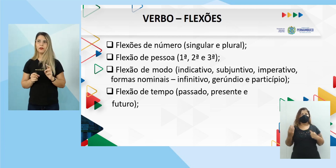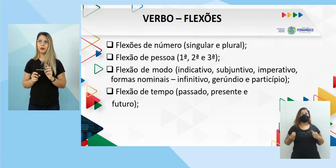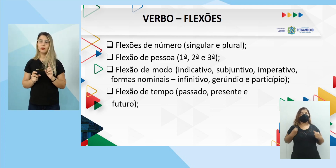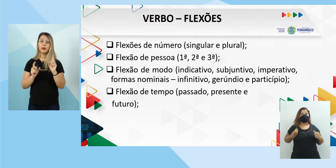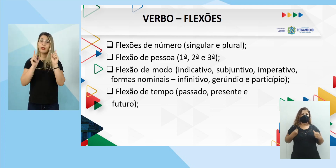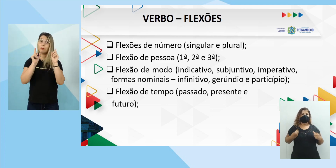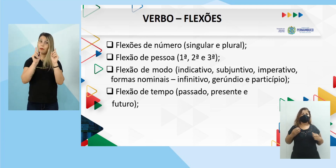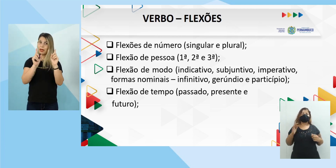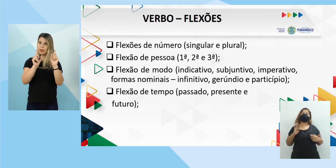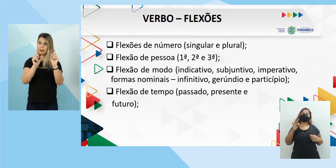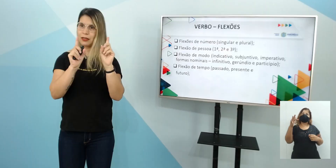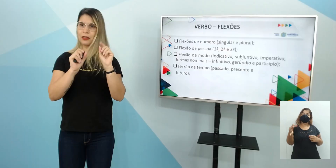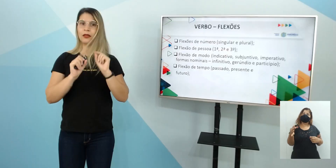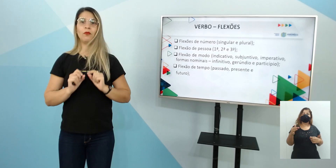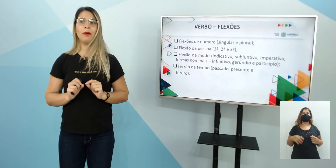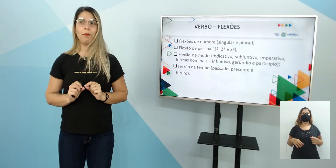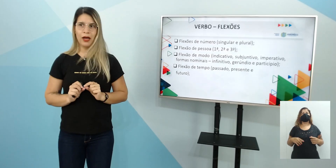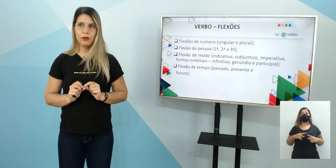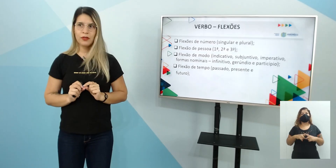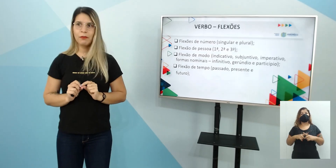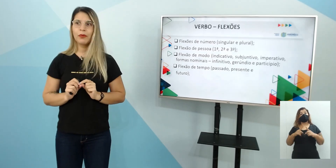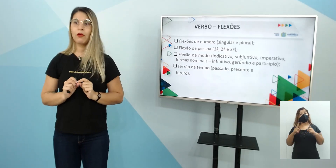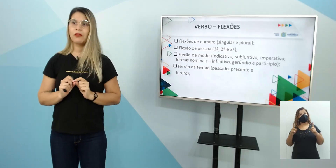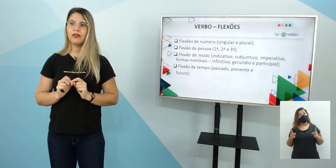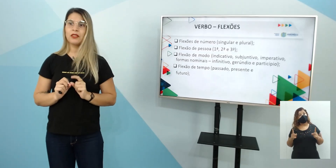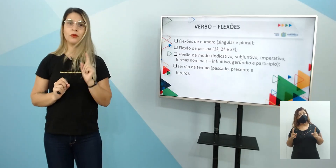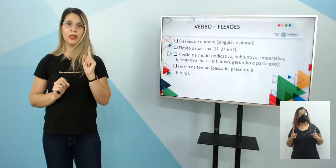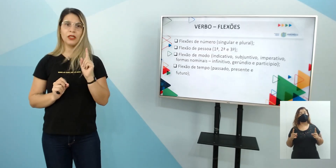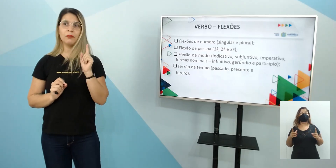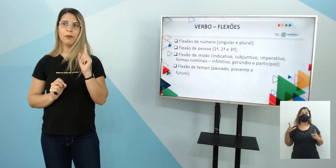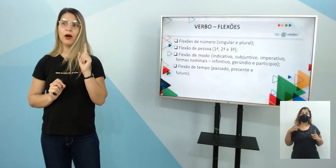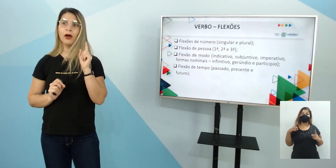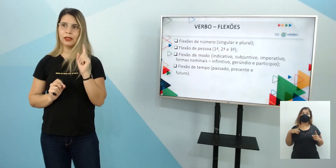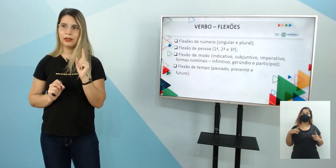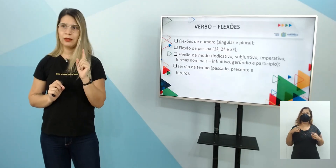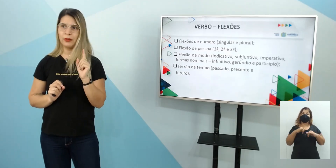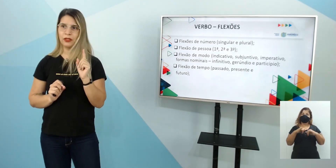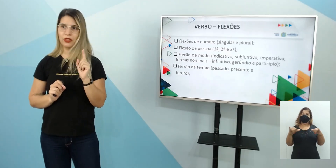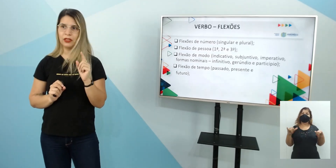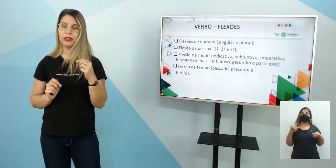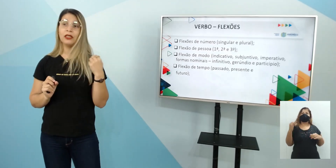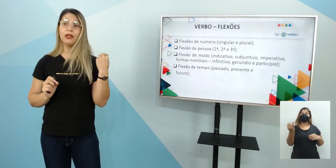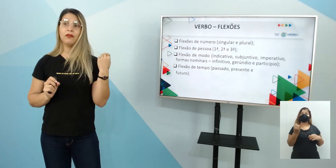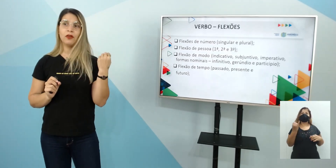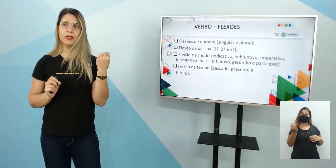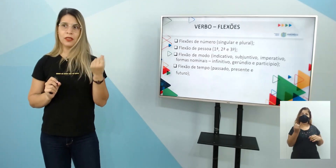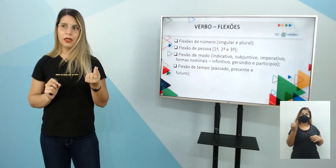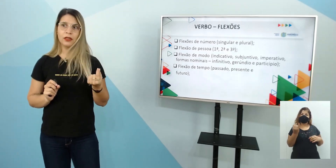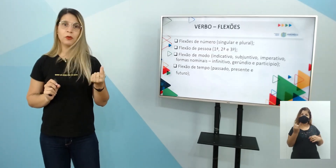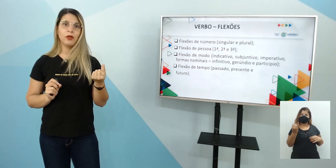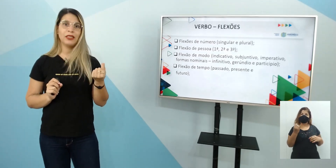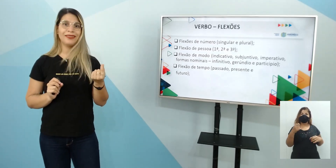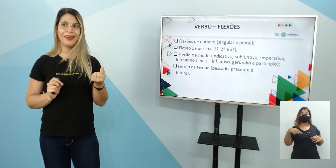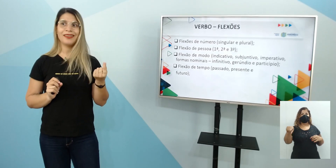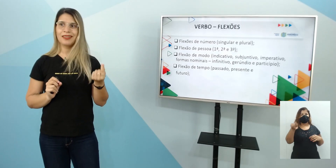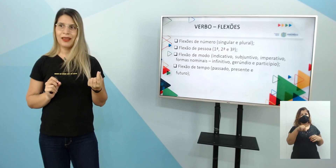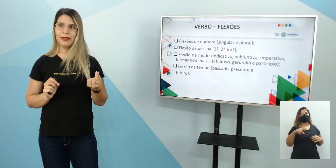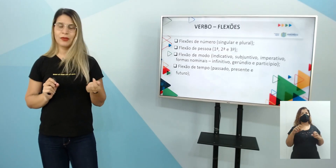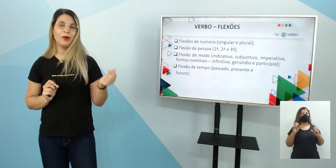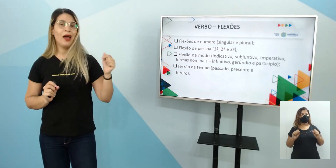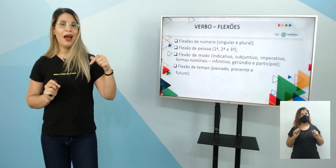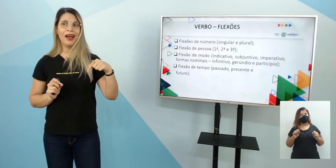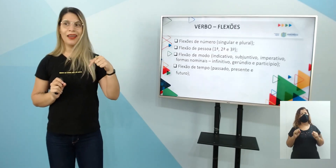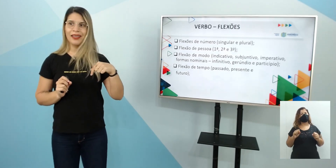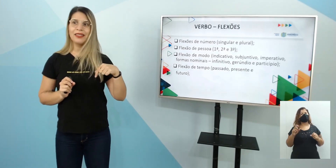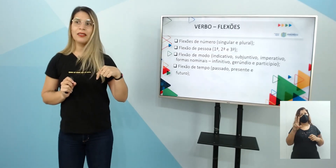e futuro. Mas, uma pausa para um aviso importante, minha gente. Vocês podem ter